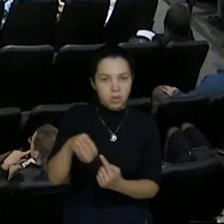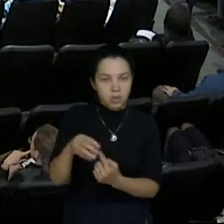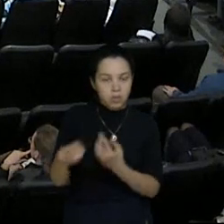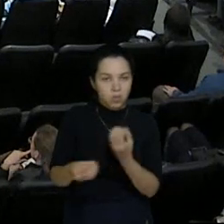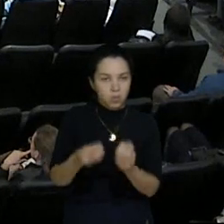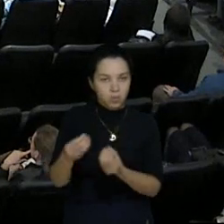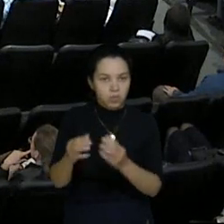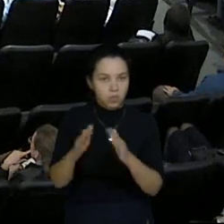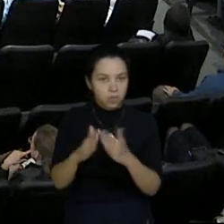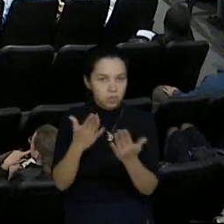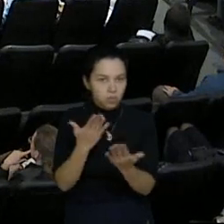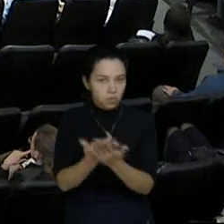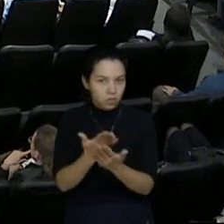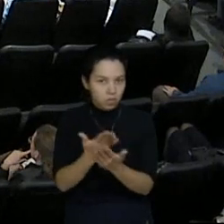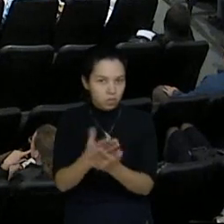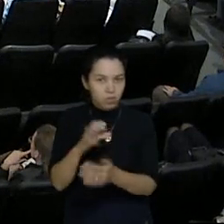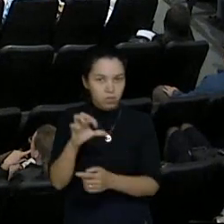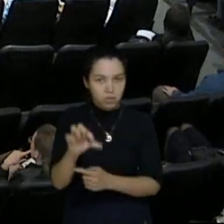escola